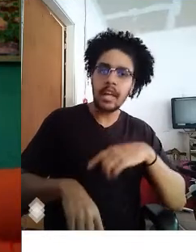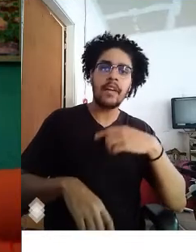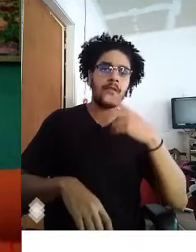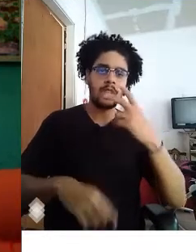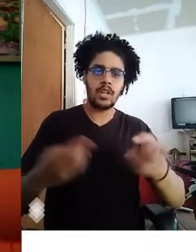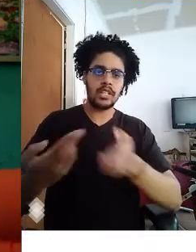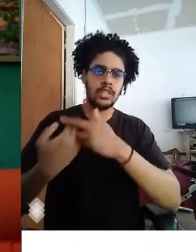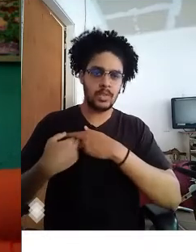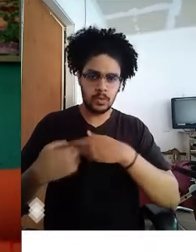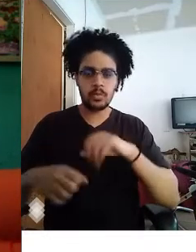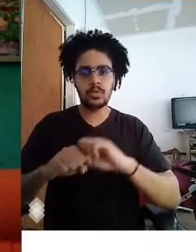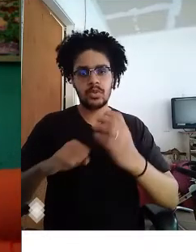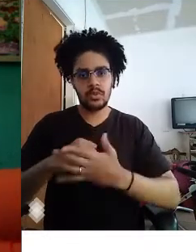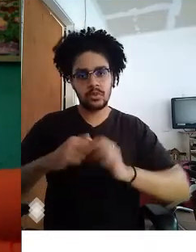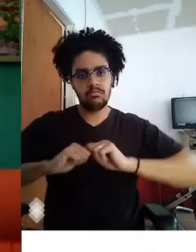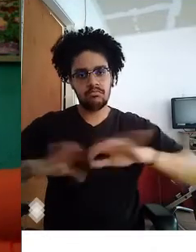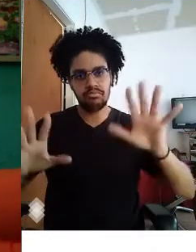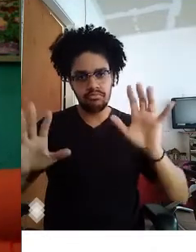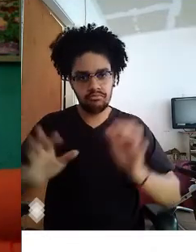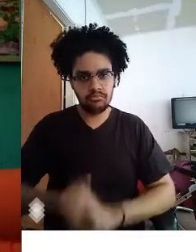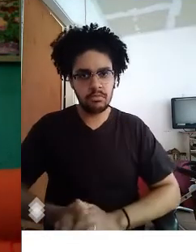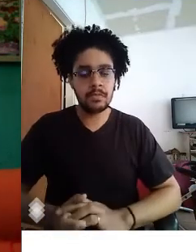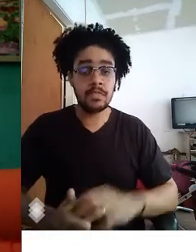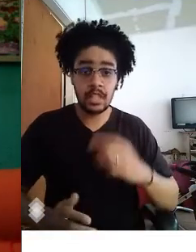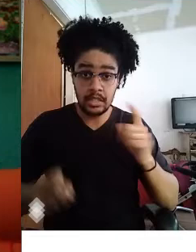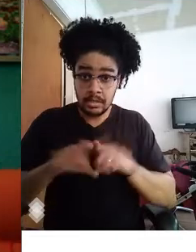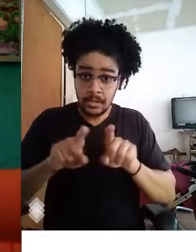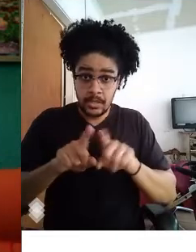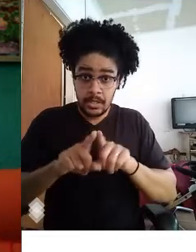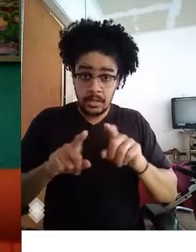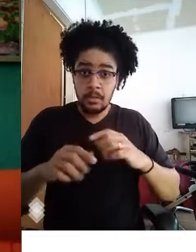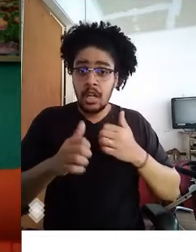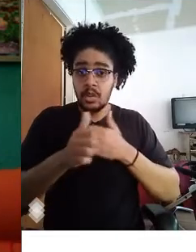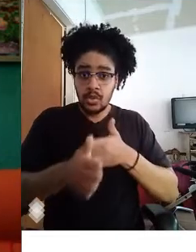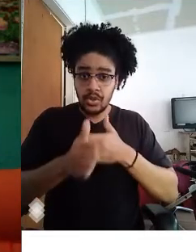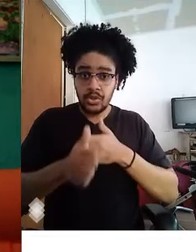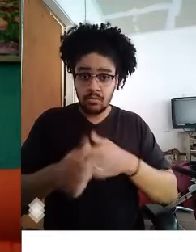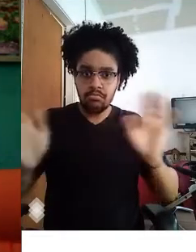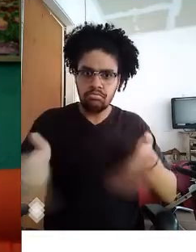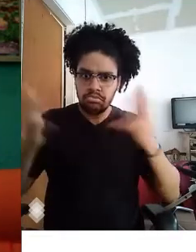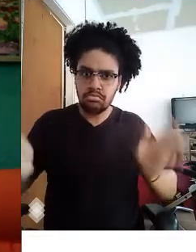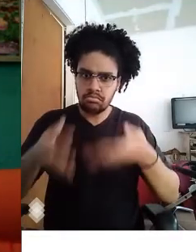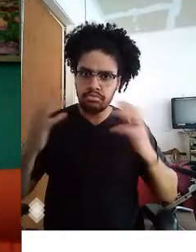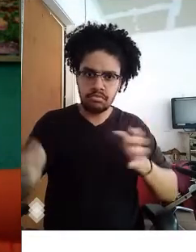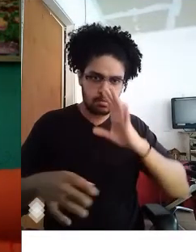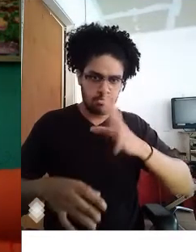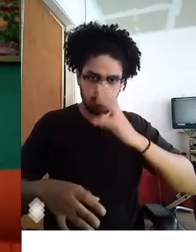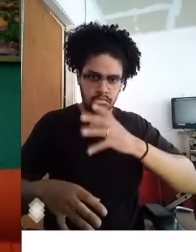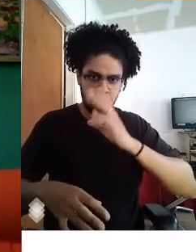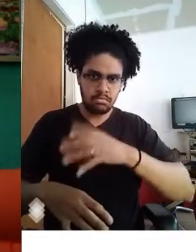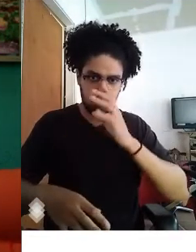como grande responsável pela pandemia global. Inclusive, seus seguidores promovem uma série